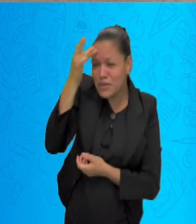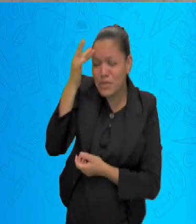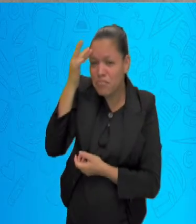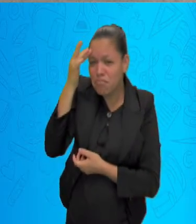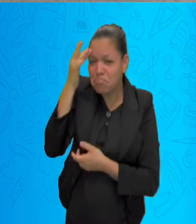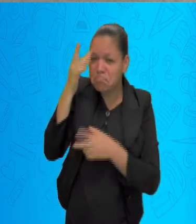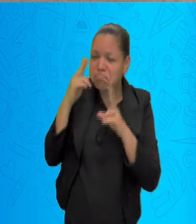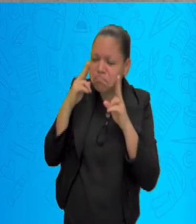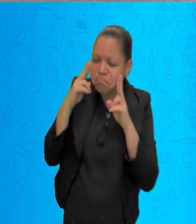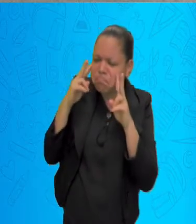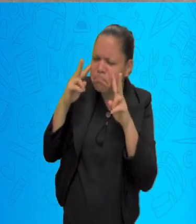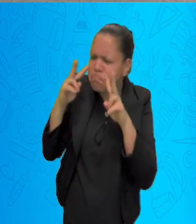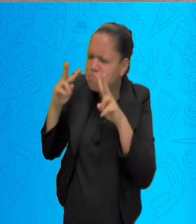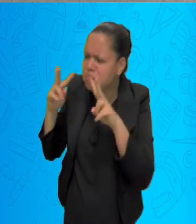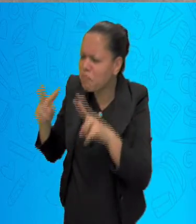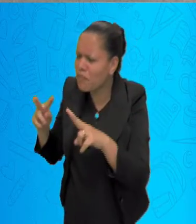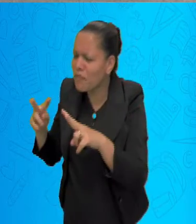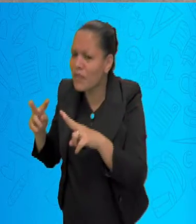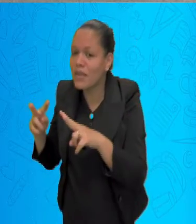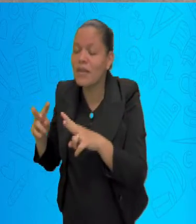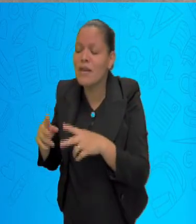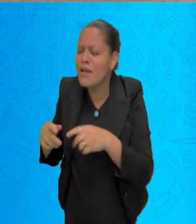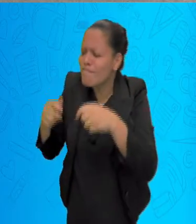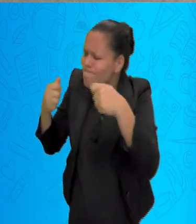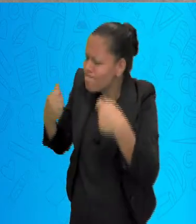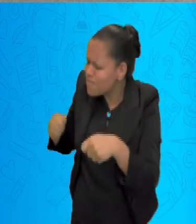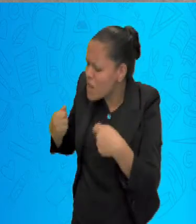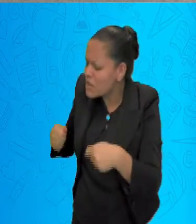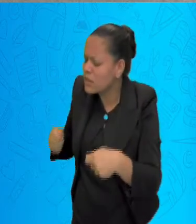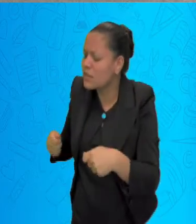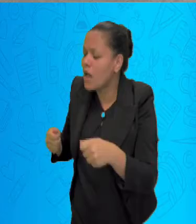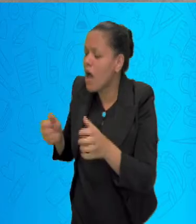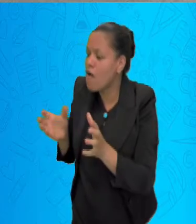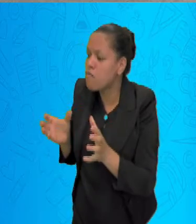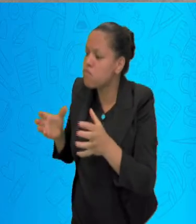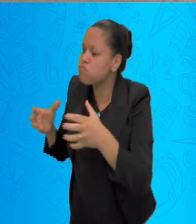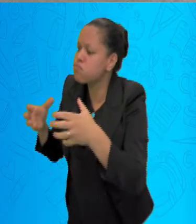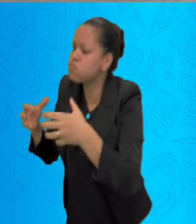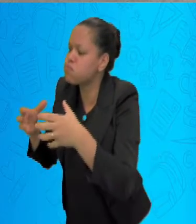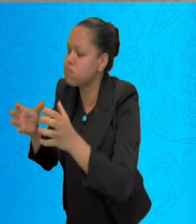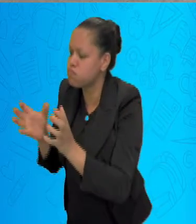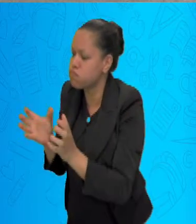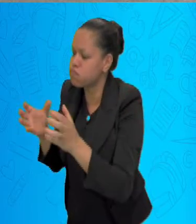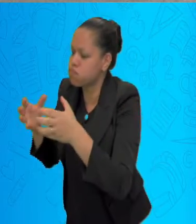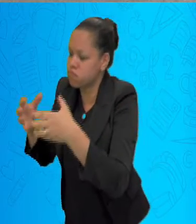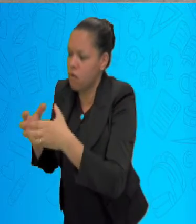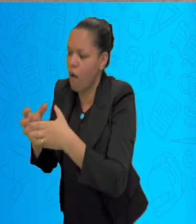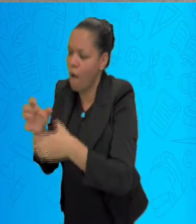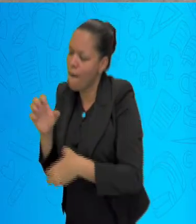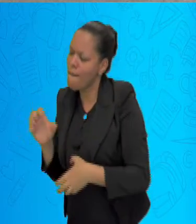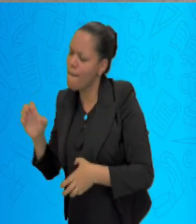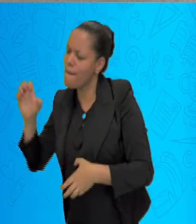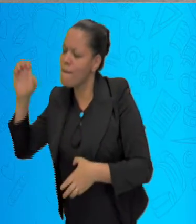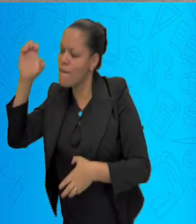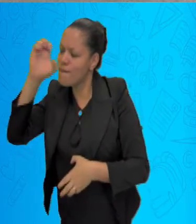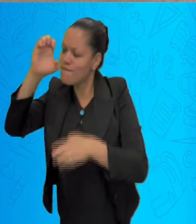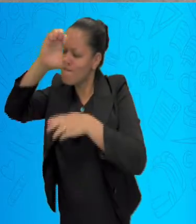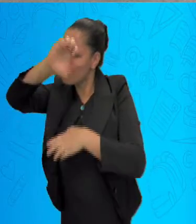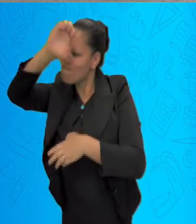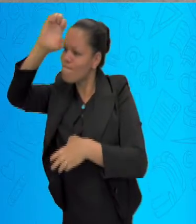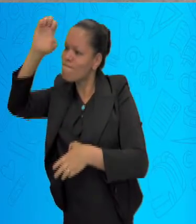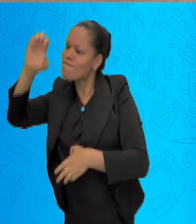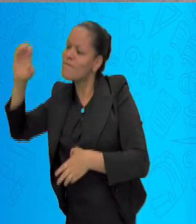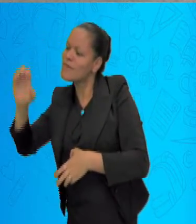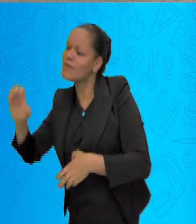se formar um Estado amplo, capaz de assegurar as liberdades conquistadas e, ao mesmo